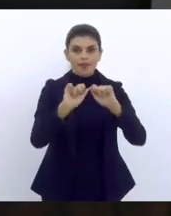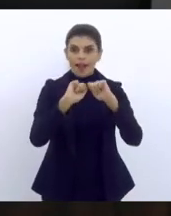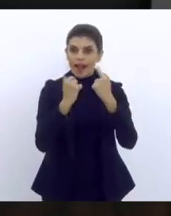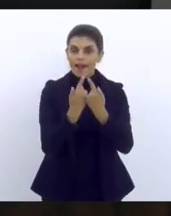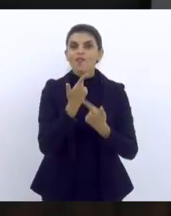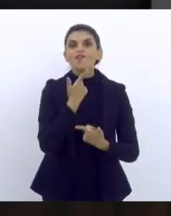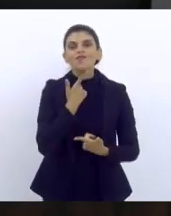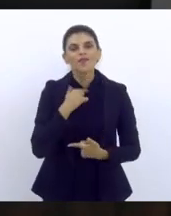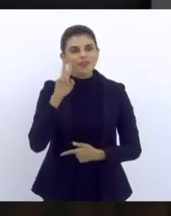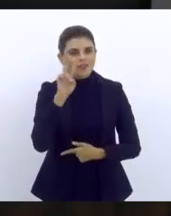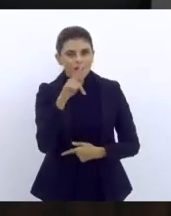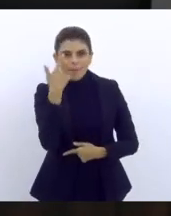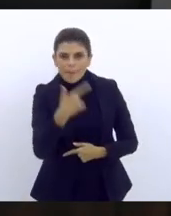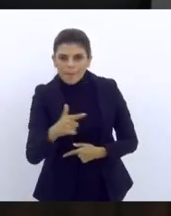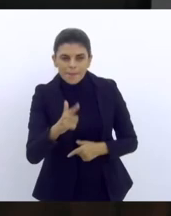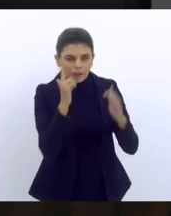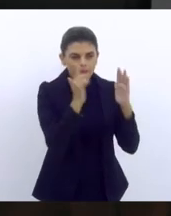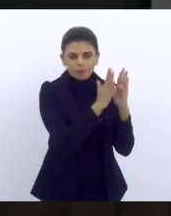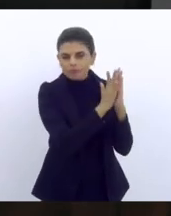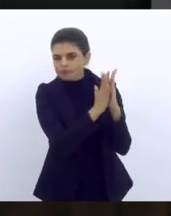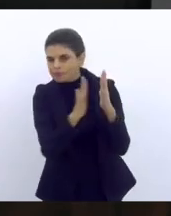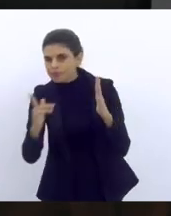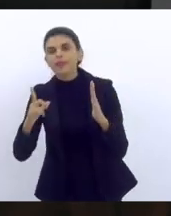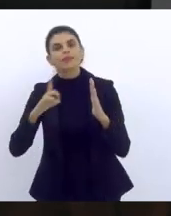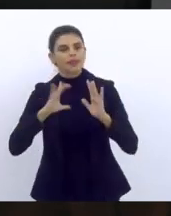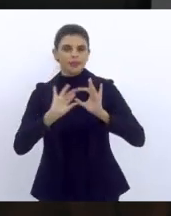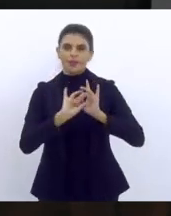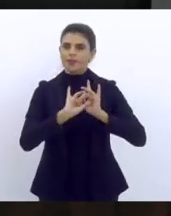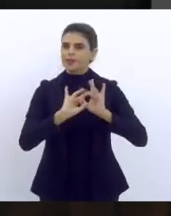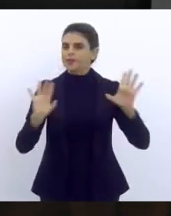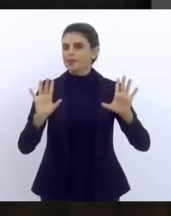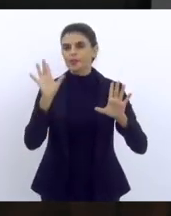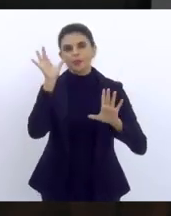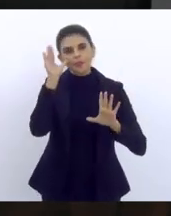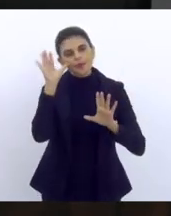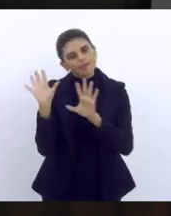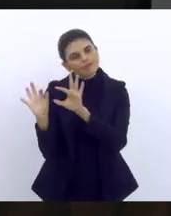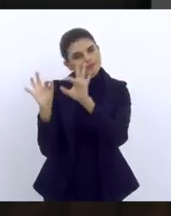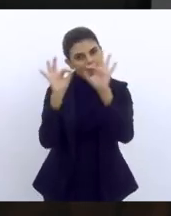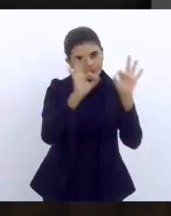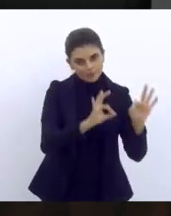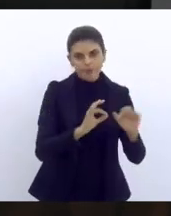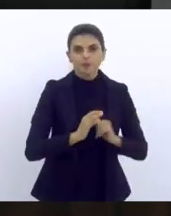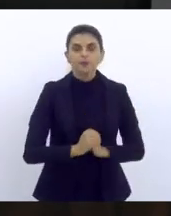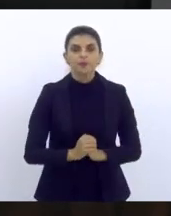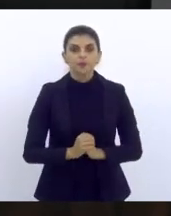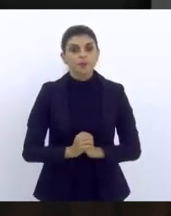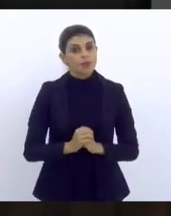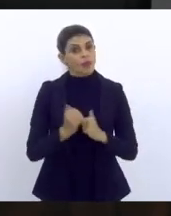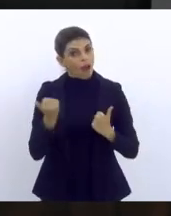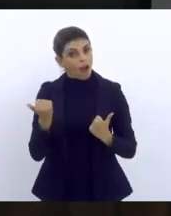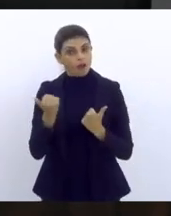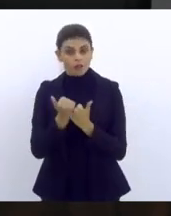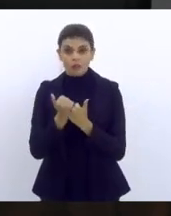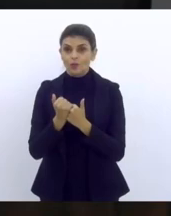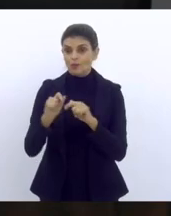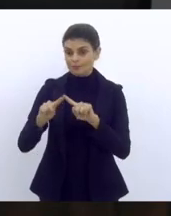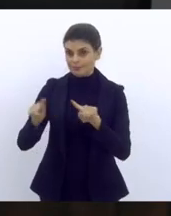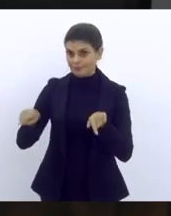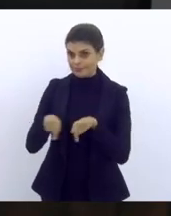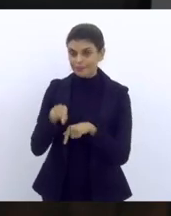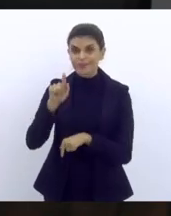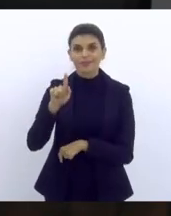queira assistir na íntegra, estará lá para que todos possam assim assistir. Os assessores do nosso gabinete, como